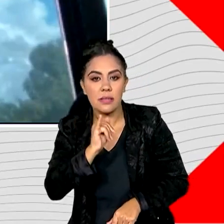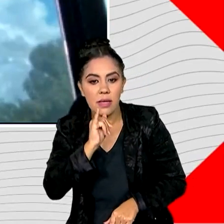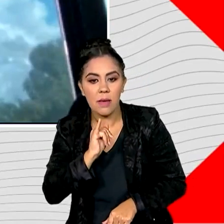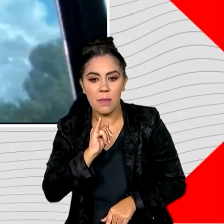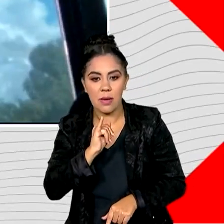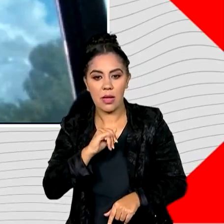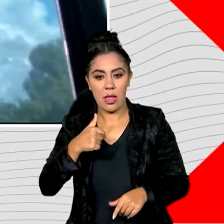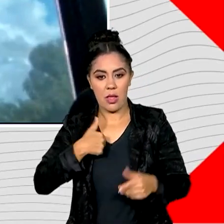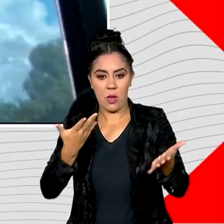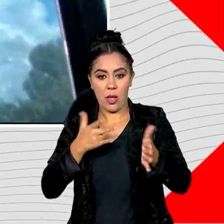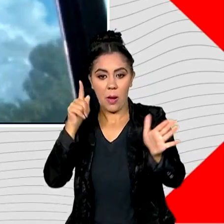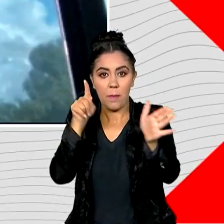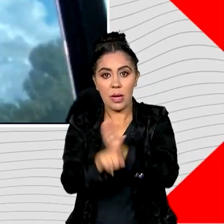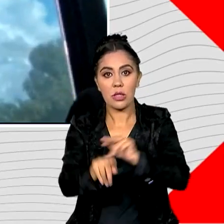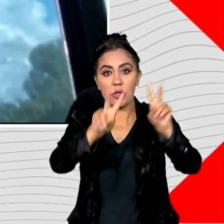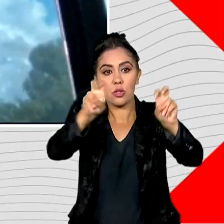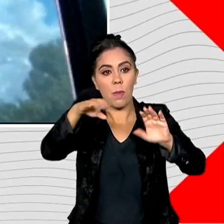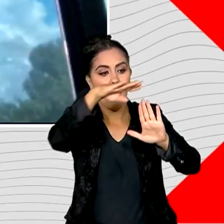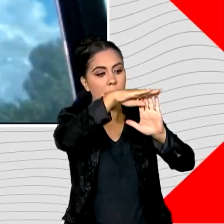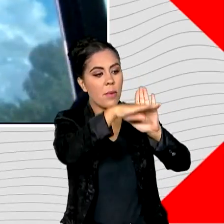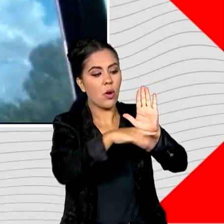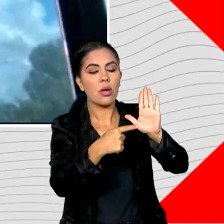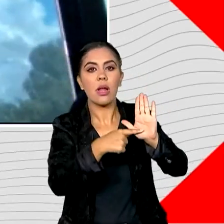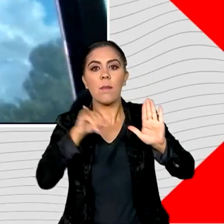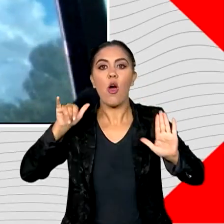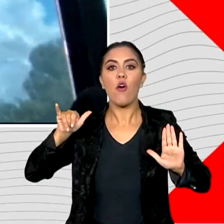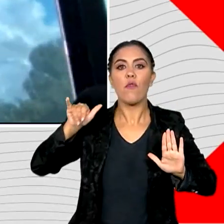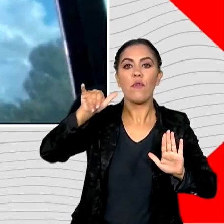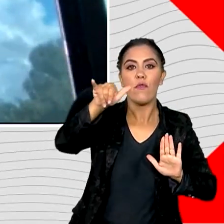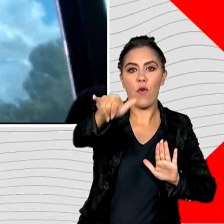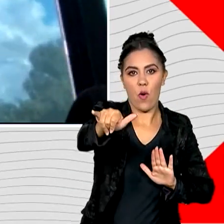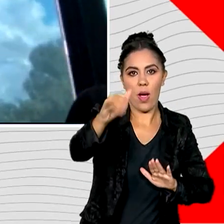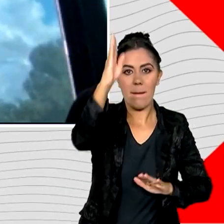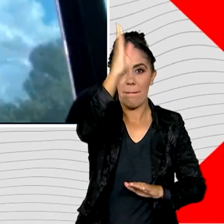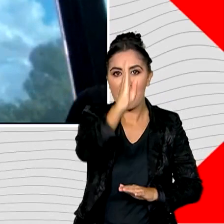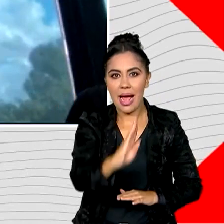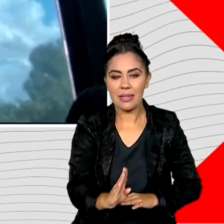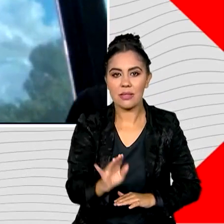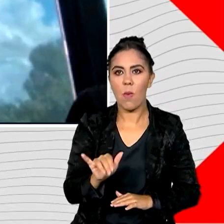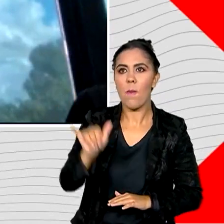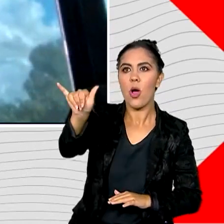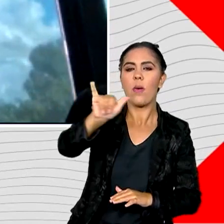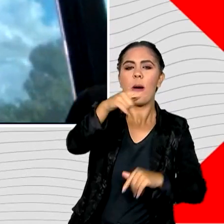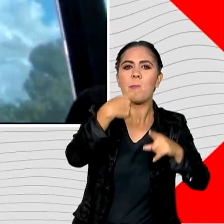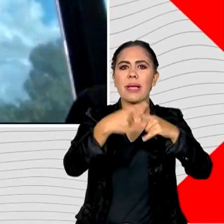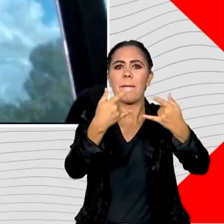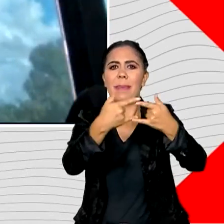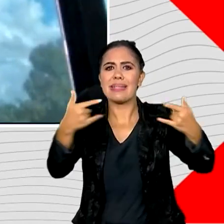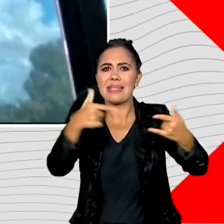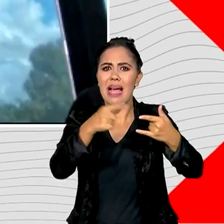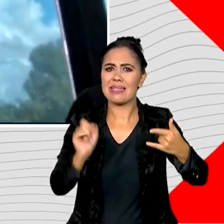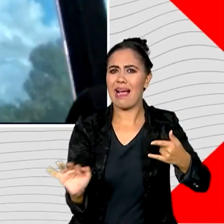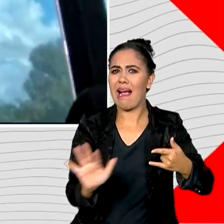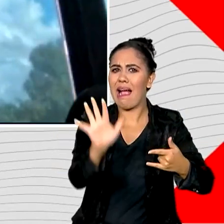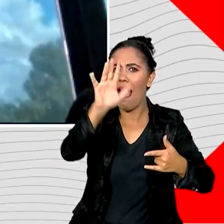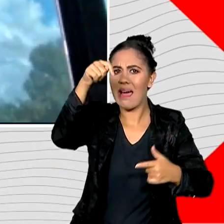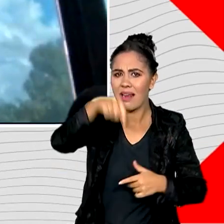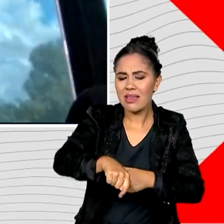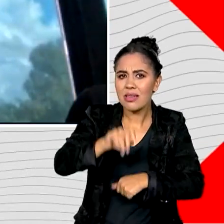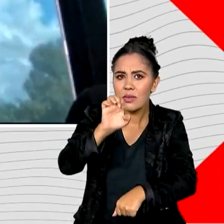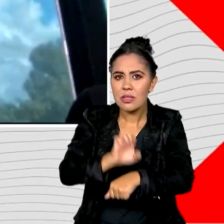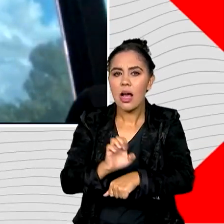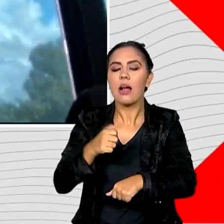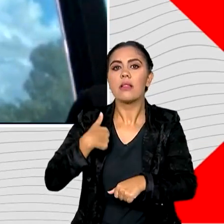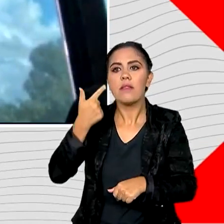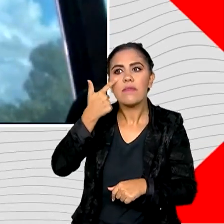minha pergunta é sobre o programa Voa Brasil. Aqui as passagens aéreas são muito caras e o público também tem uma renda um pouco